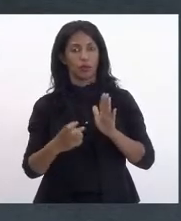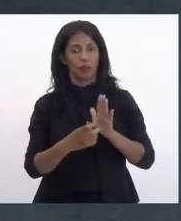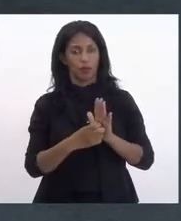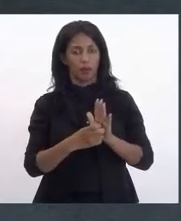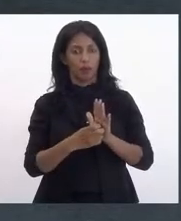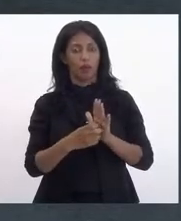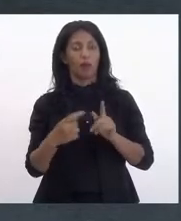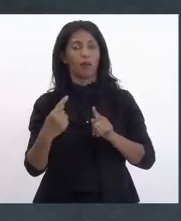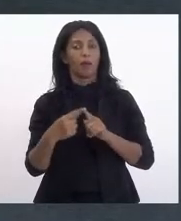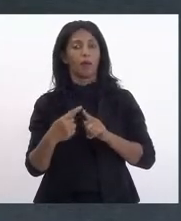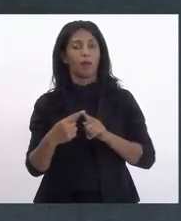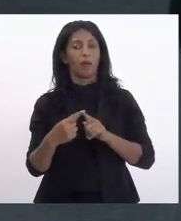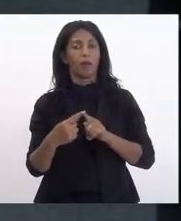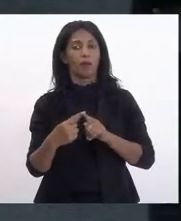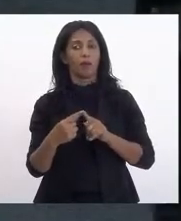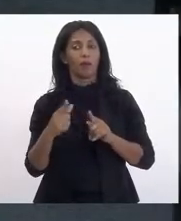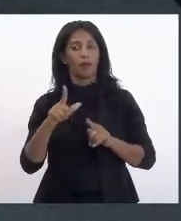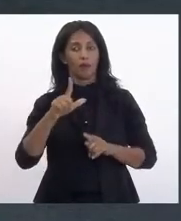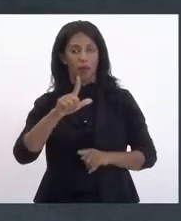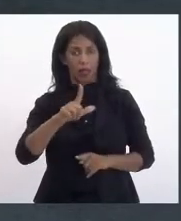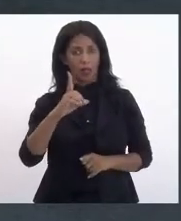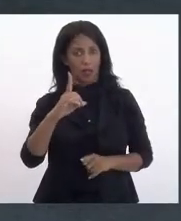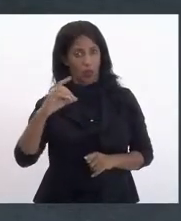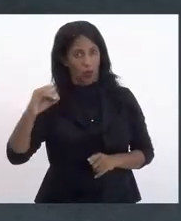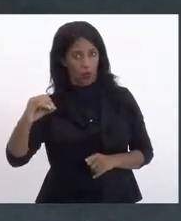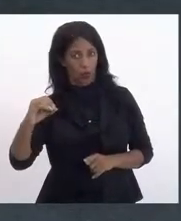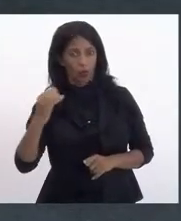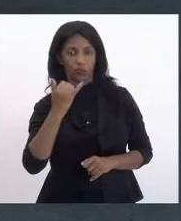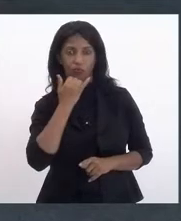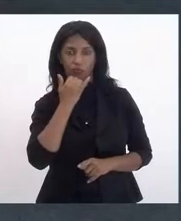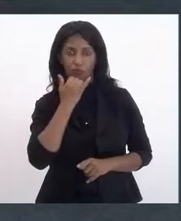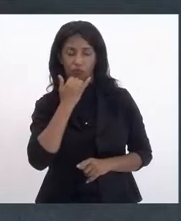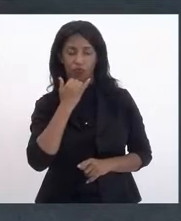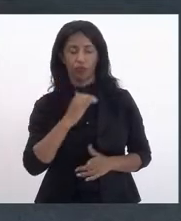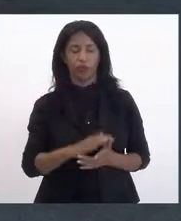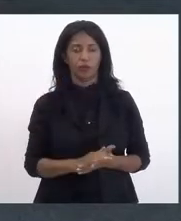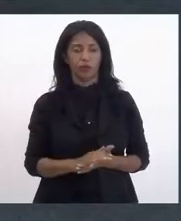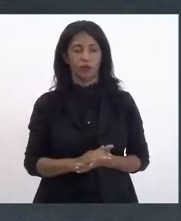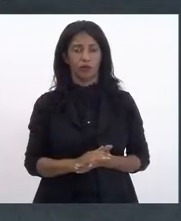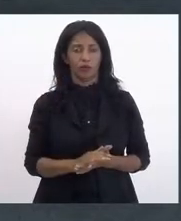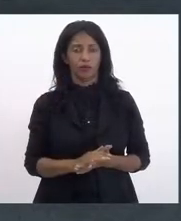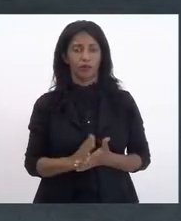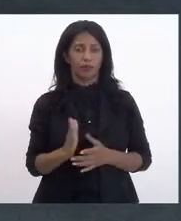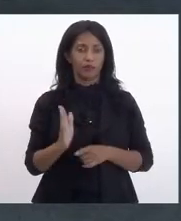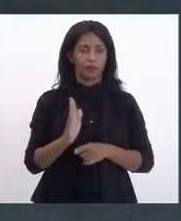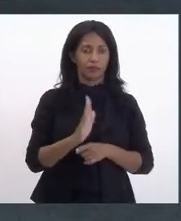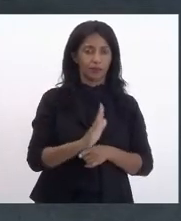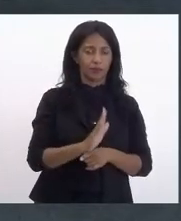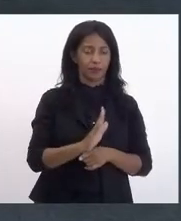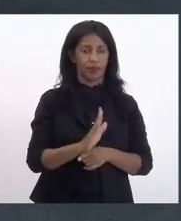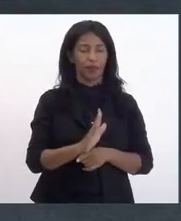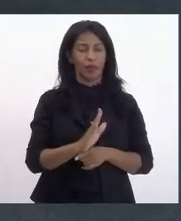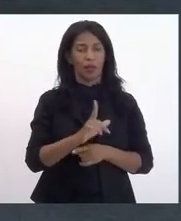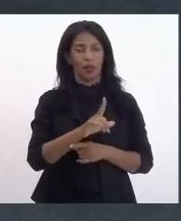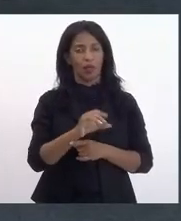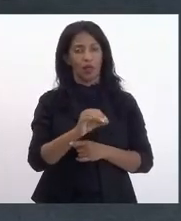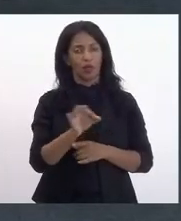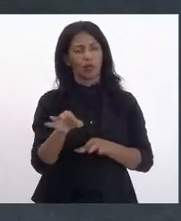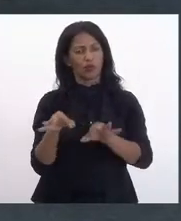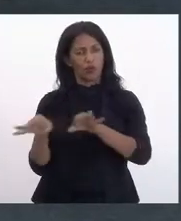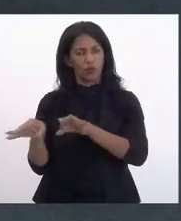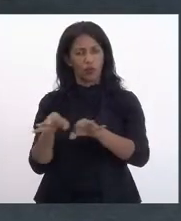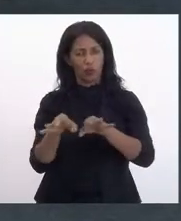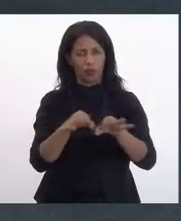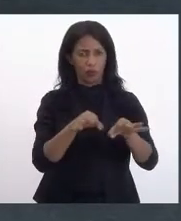para poder substituir, na LOA não, na LDO, para subsidiar a LOA. Então, é uma mera